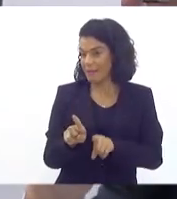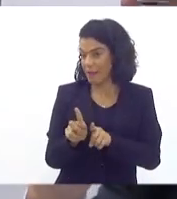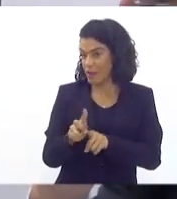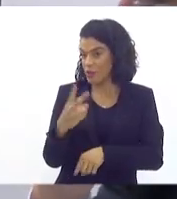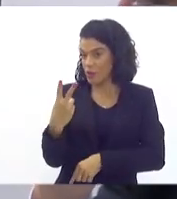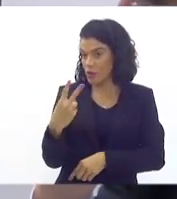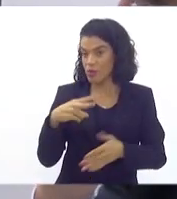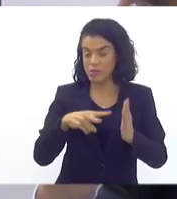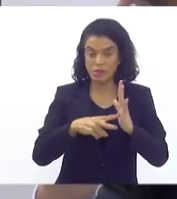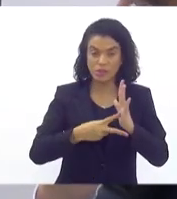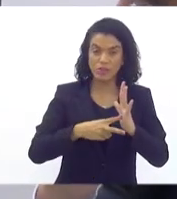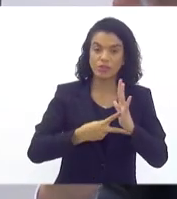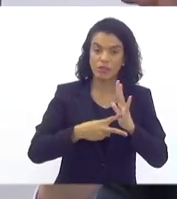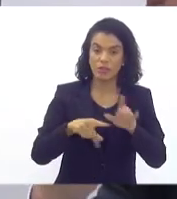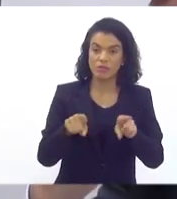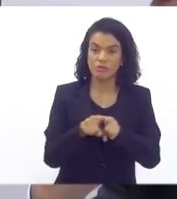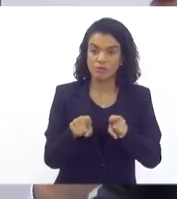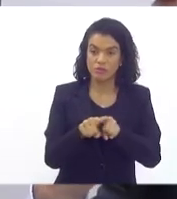também